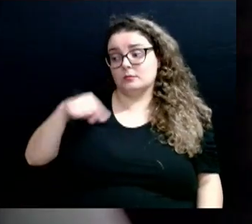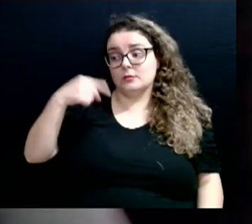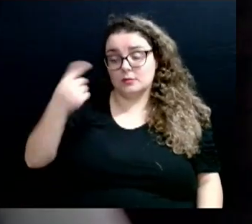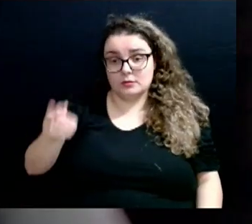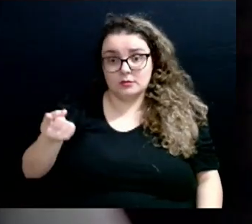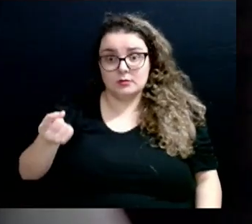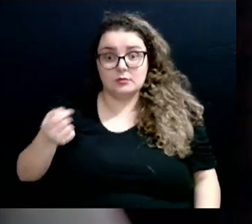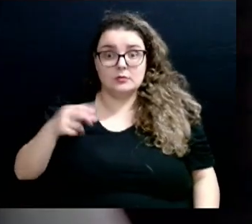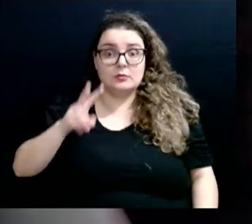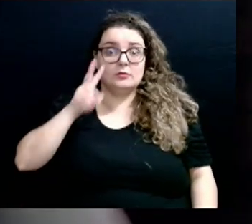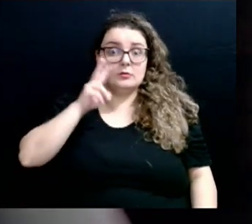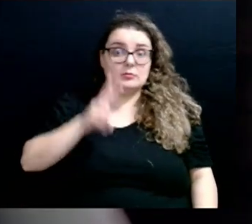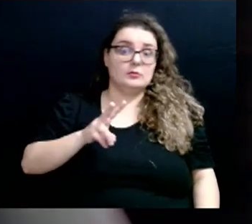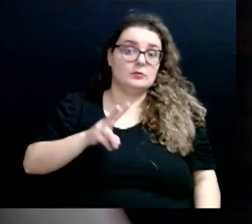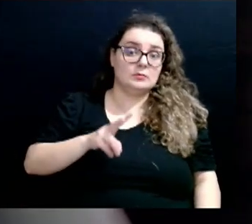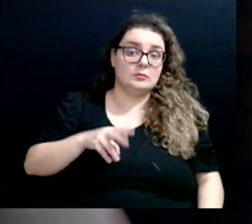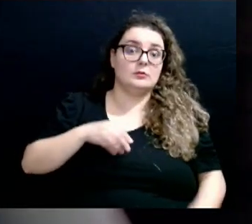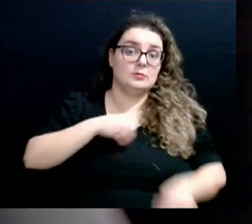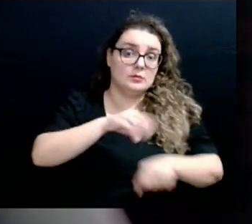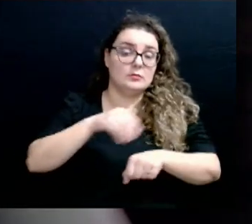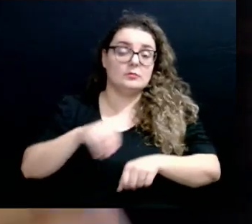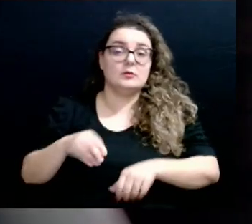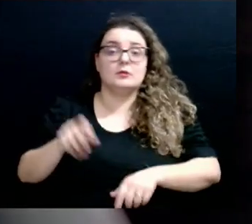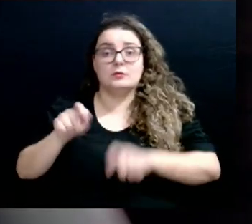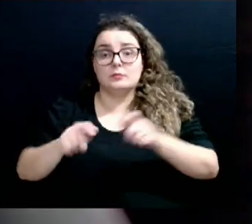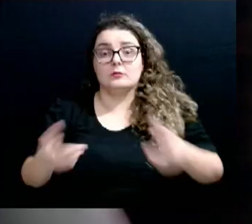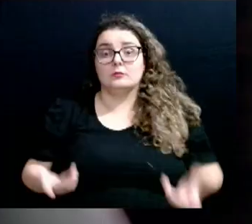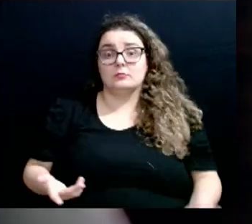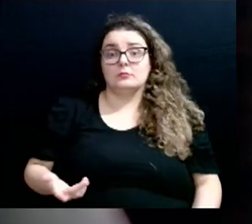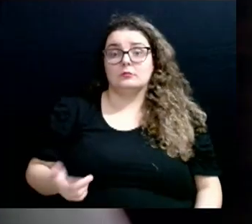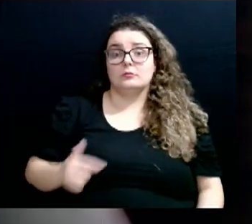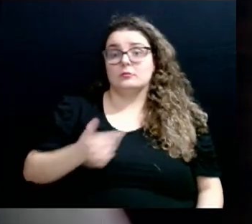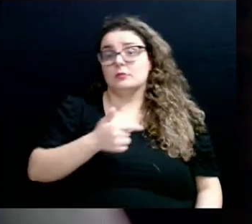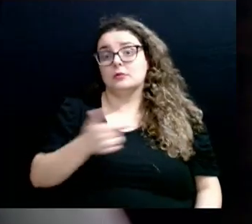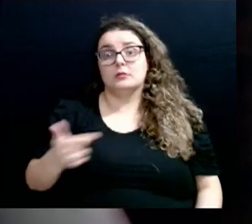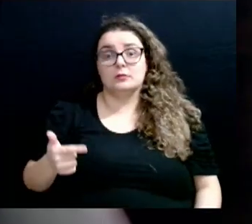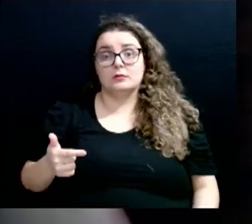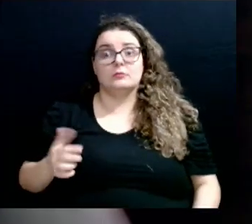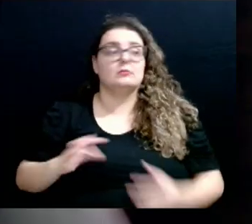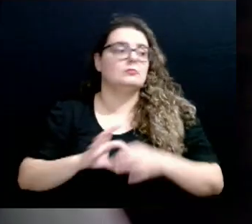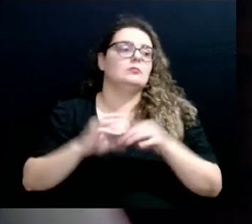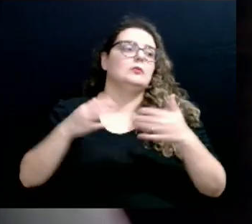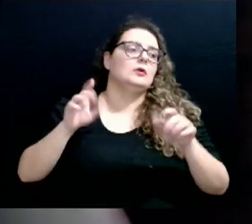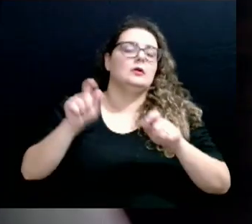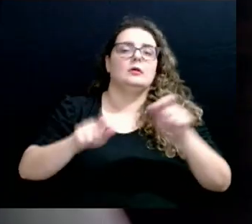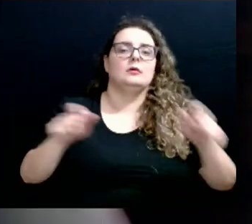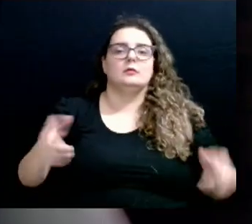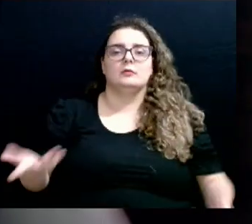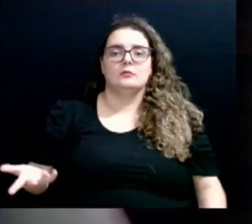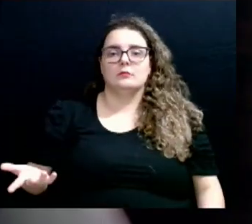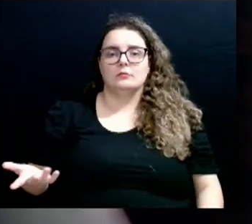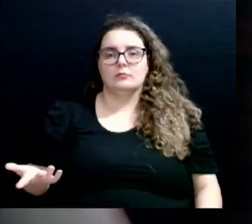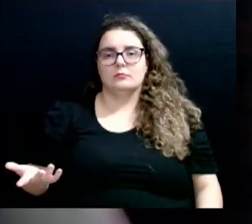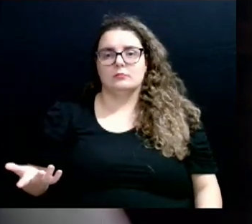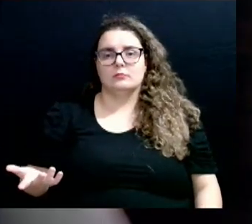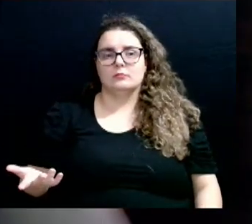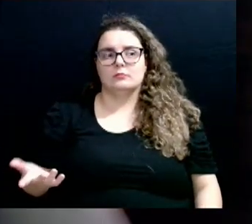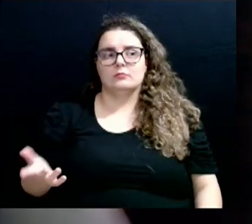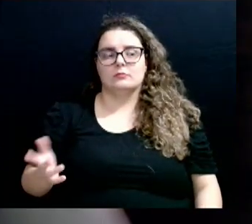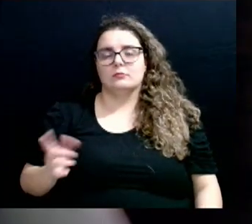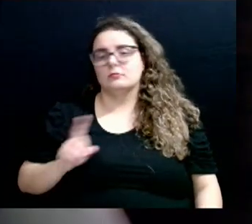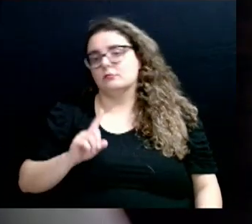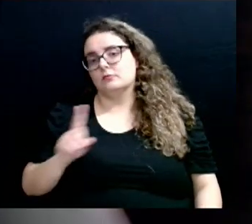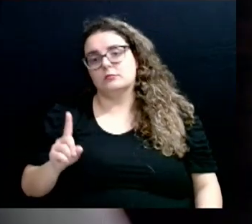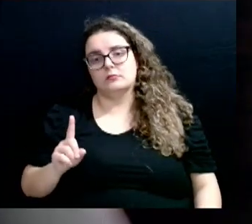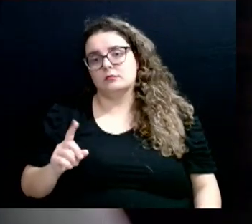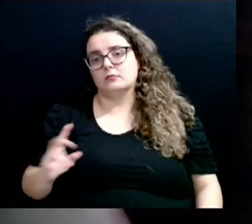essa dica para as pessoas, né? Para você não deixar tudo na mão e achar que as pessoas, não estão sendo correspondidas. E, ao